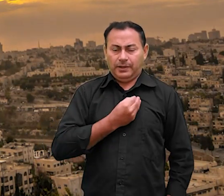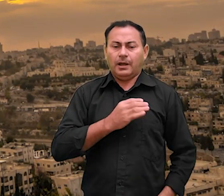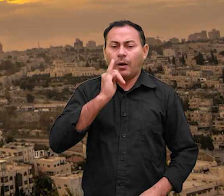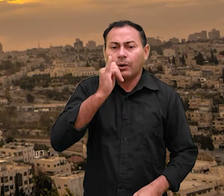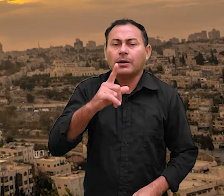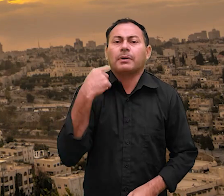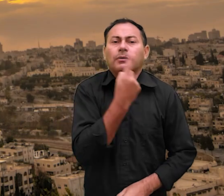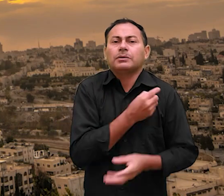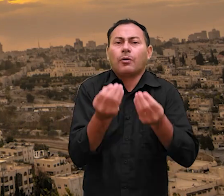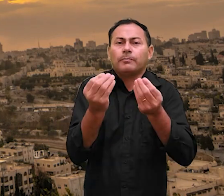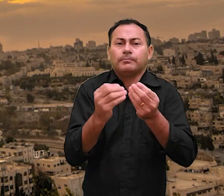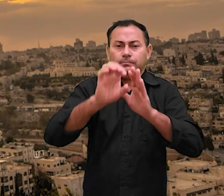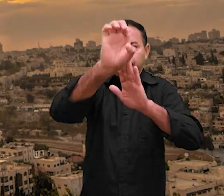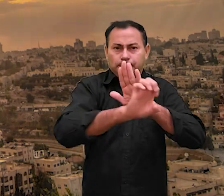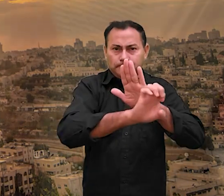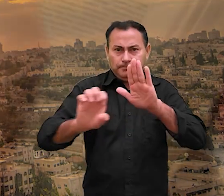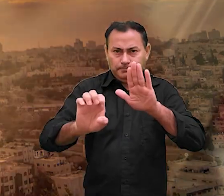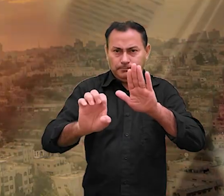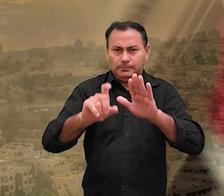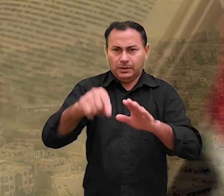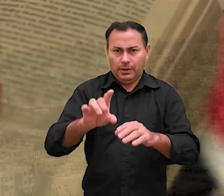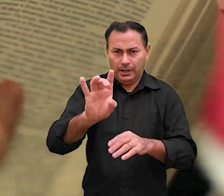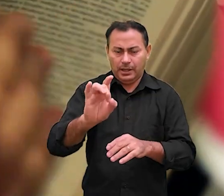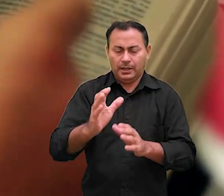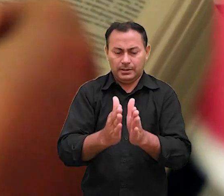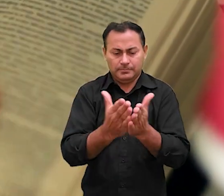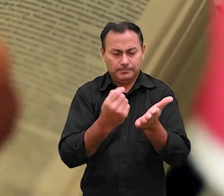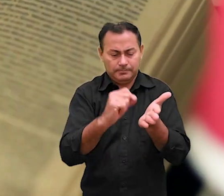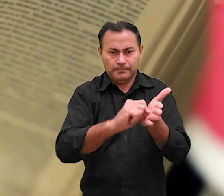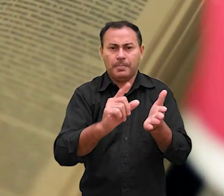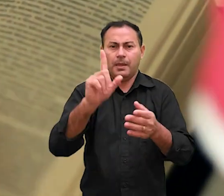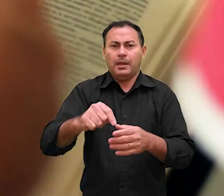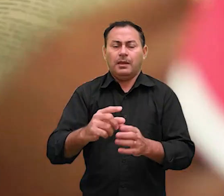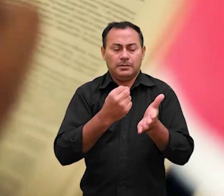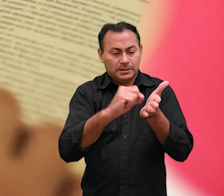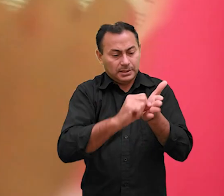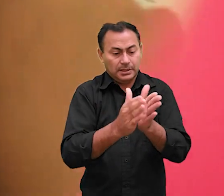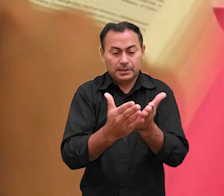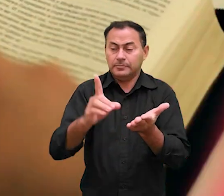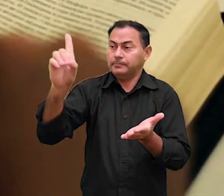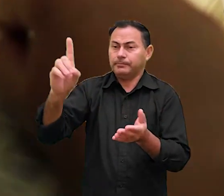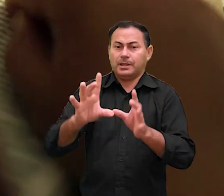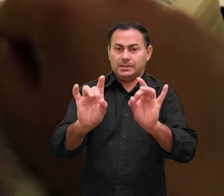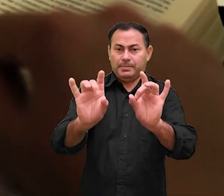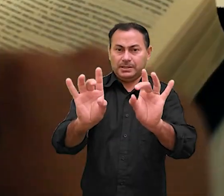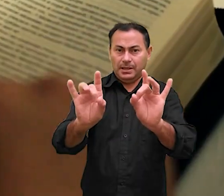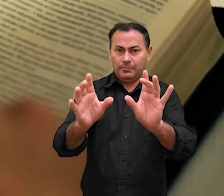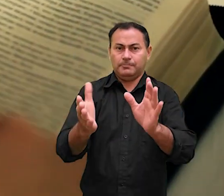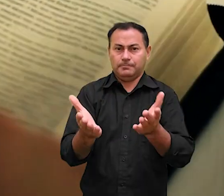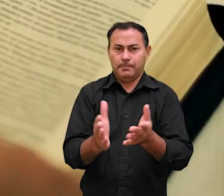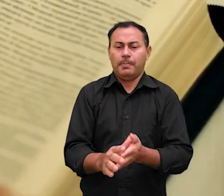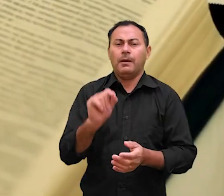foi contada para nós, hein? Os evangelhos não são apenas biografias, são biografias